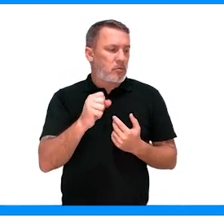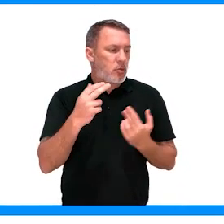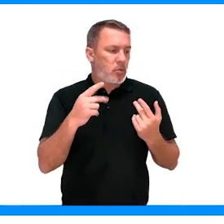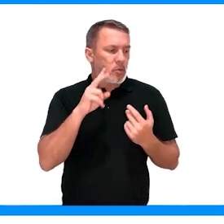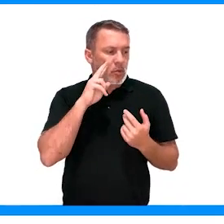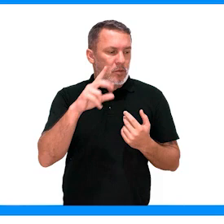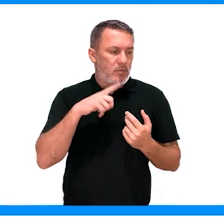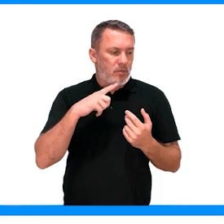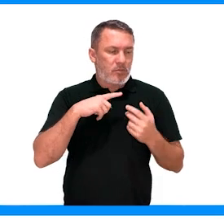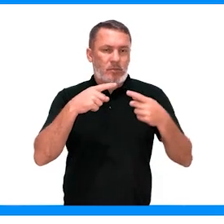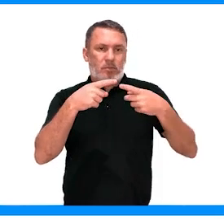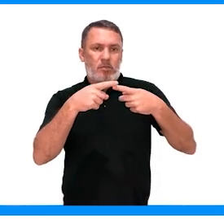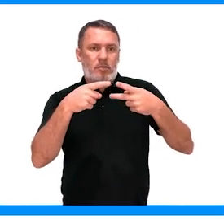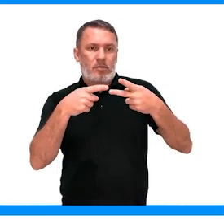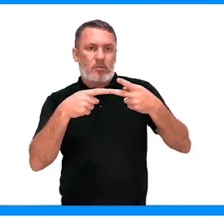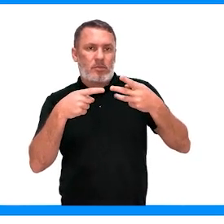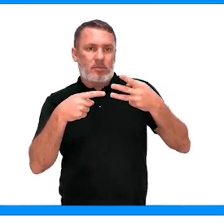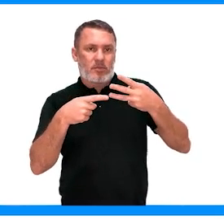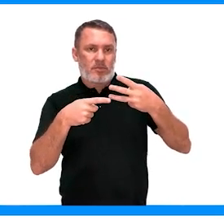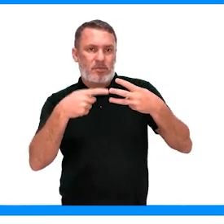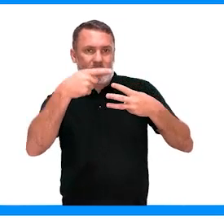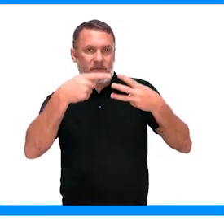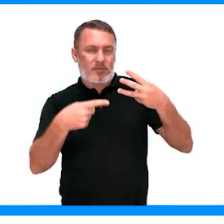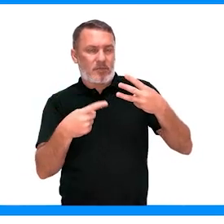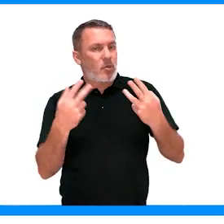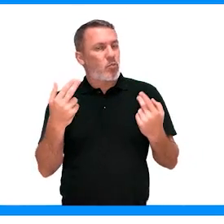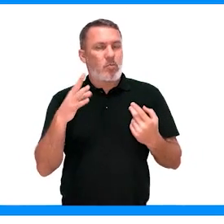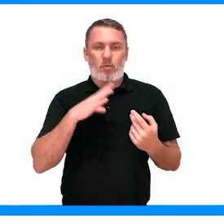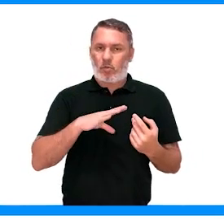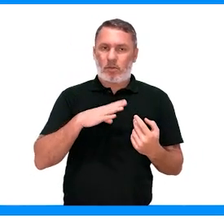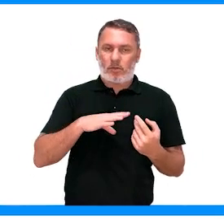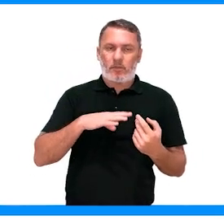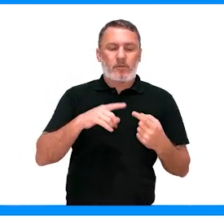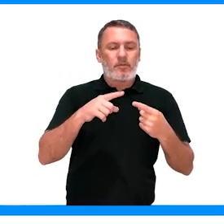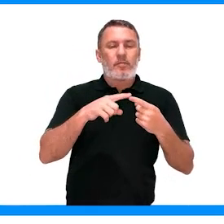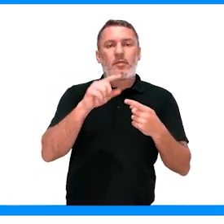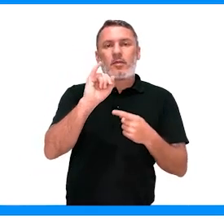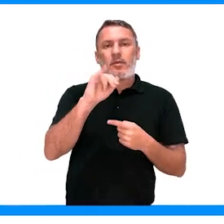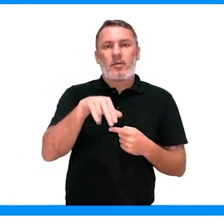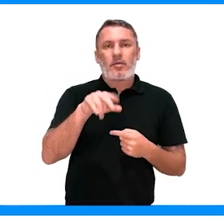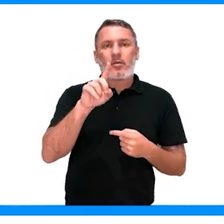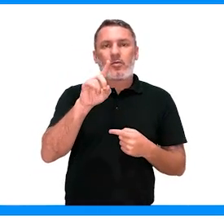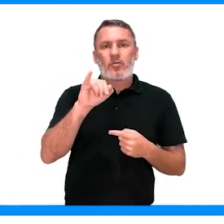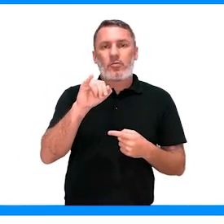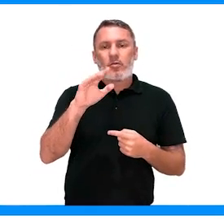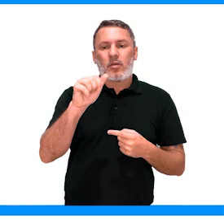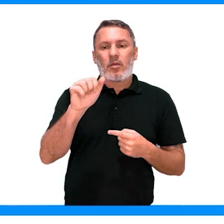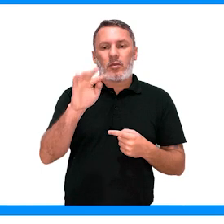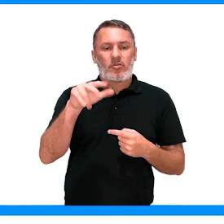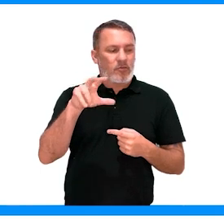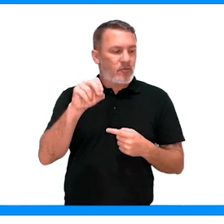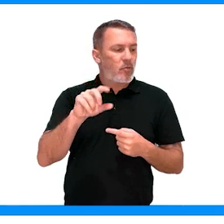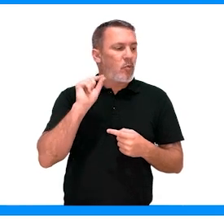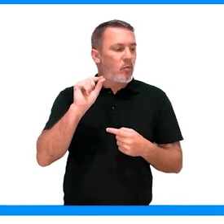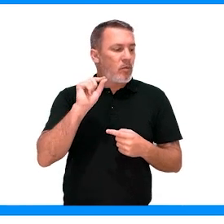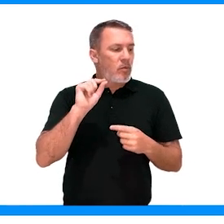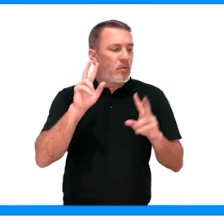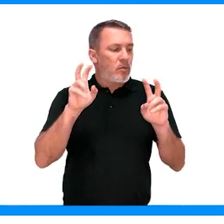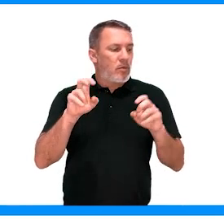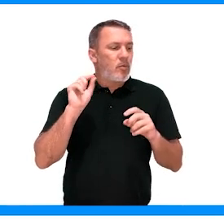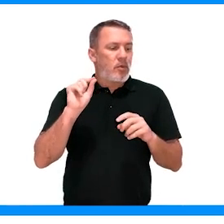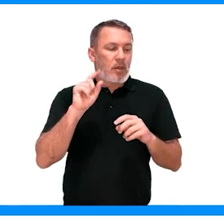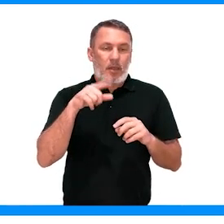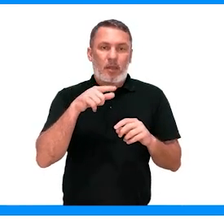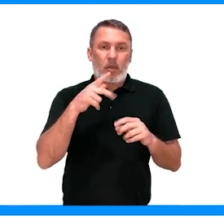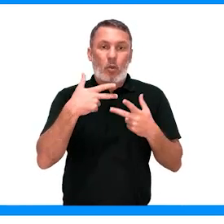temos o indicativo, temos o subjuntivo e temos o imperativo. No indicativo, a gente vai falar de certezas,